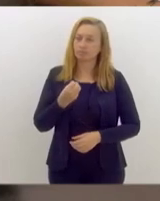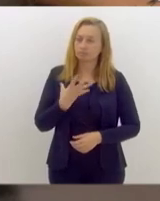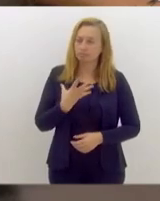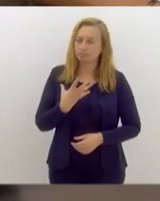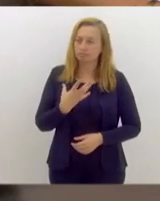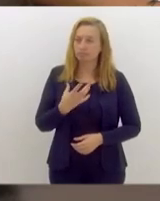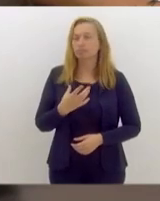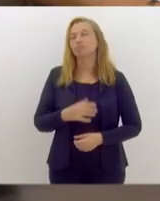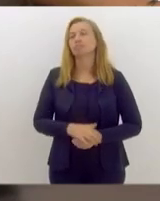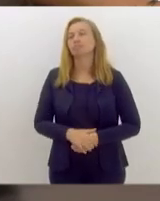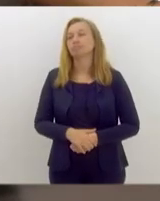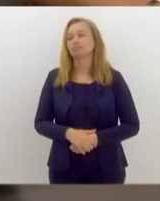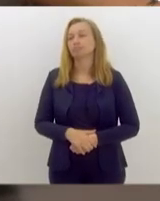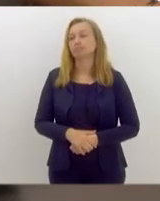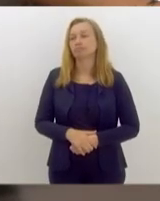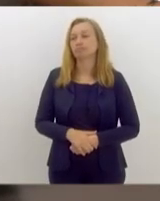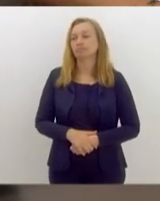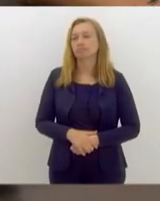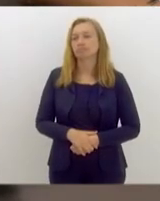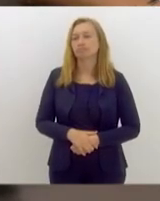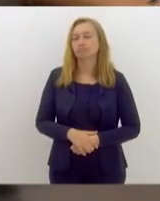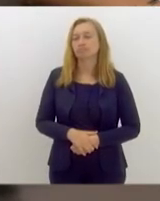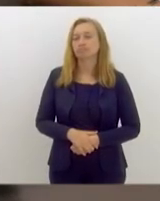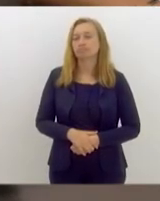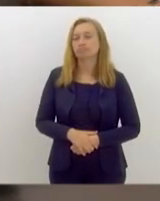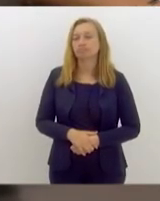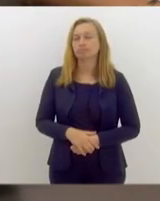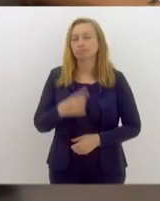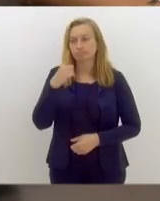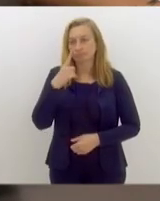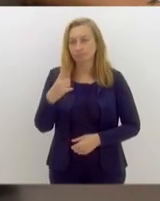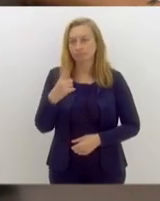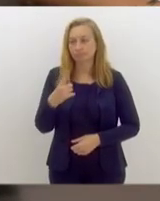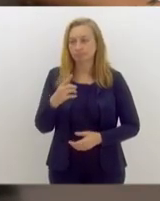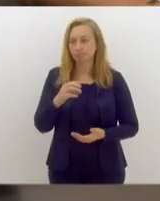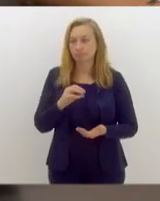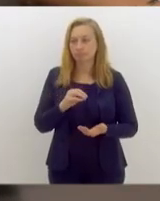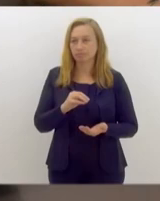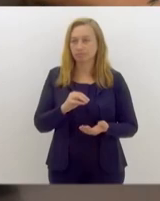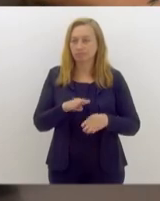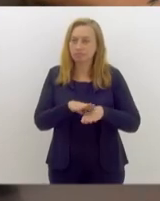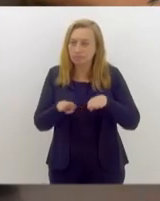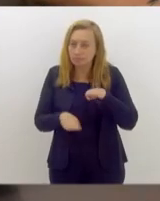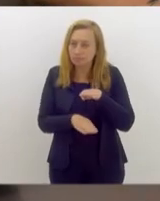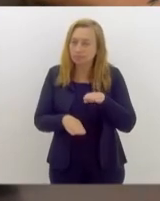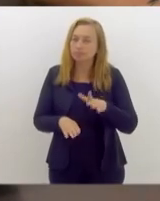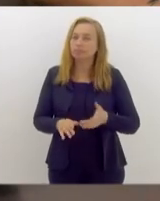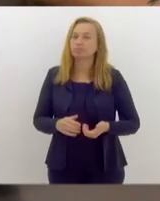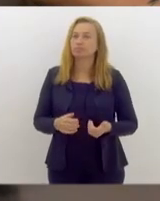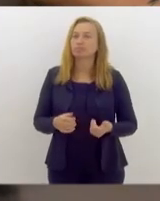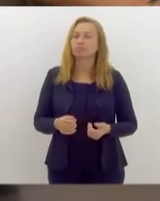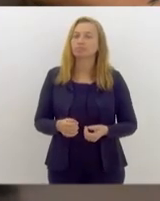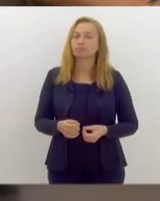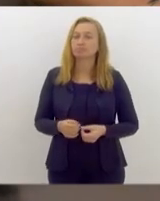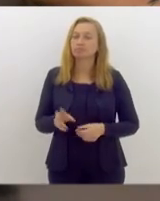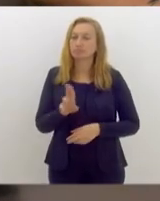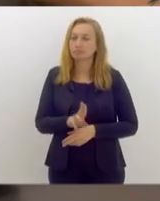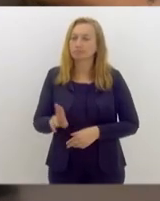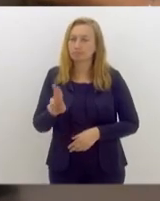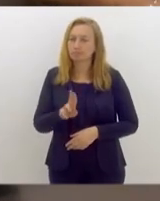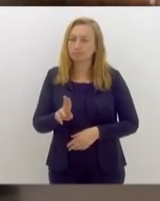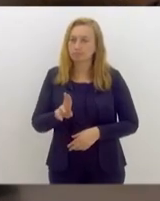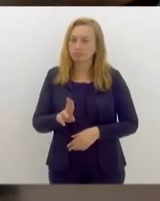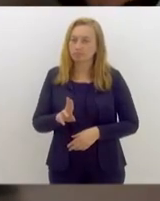senão reverter as desigualdades. Só é possível usar a régua da